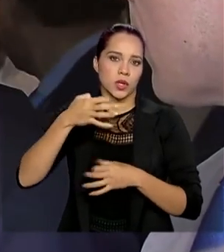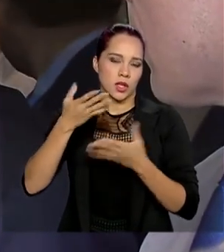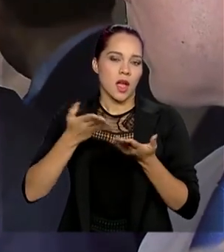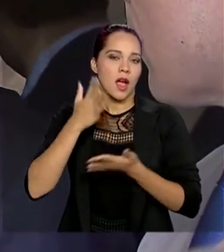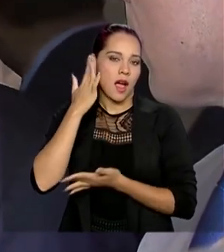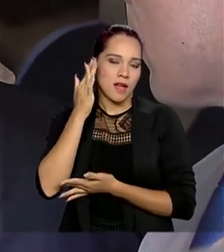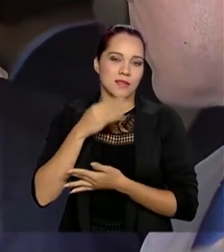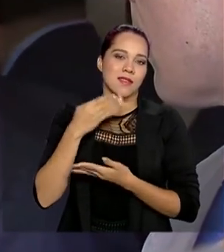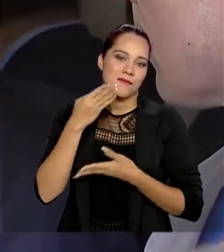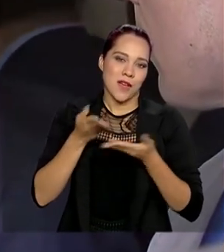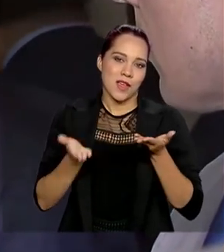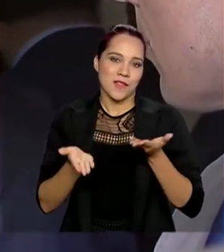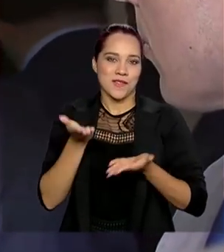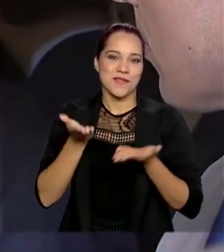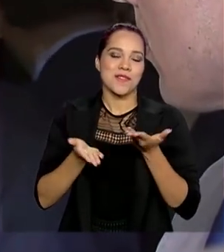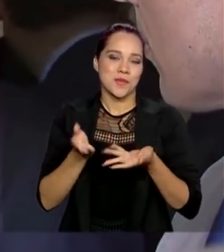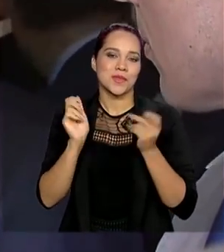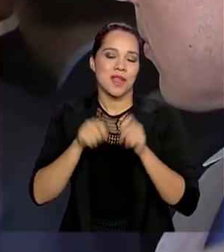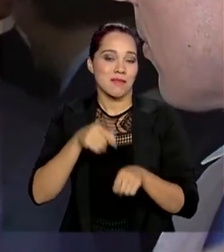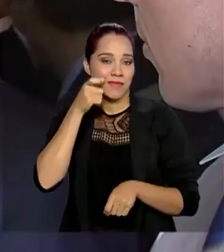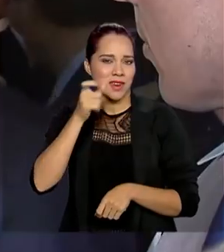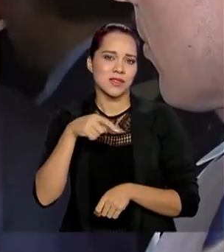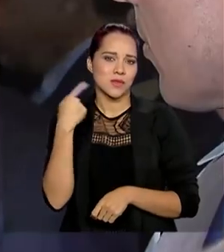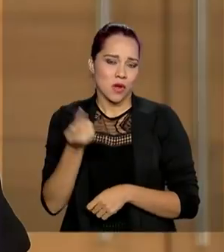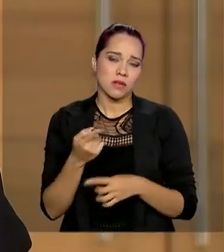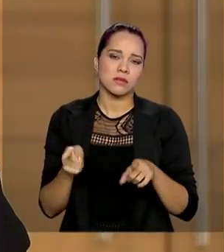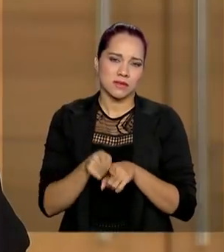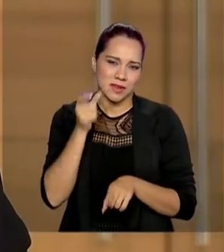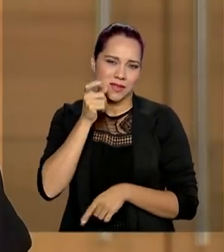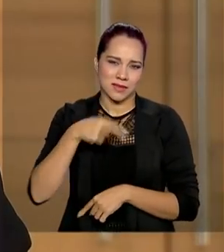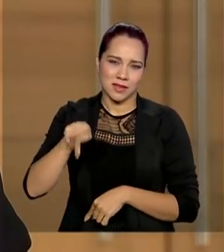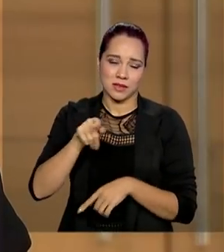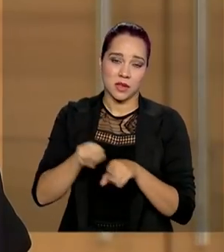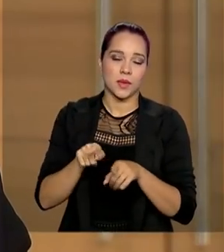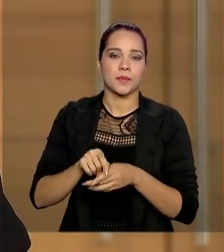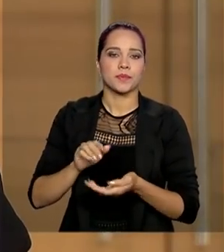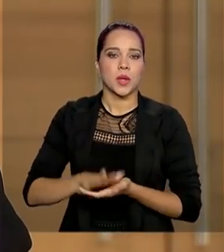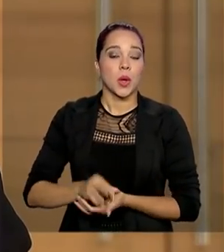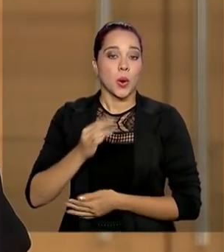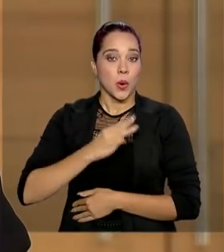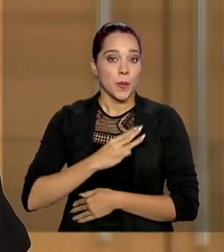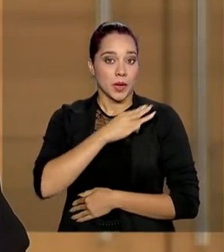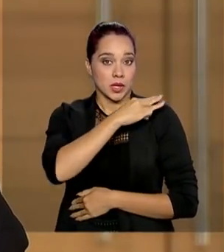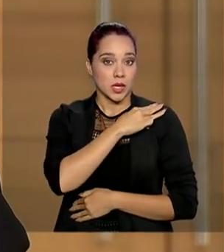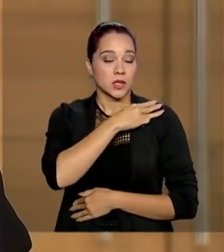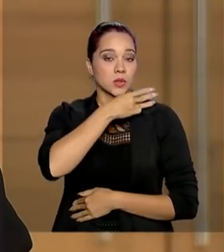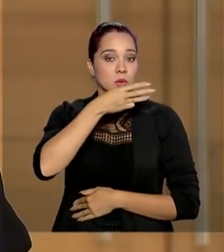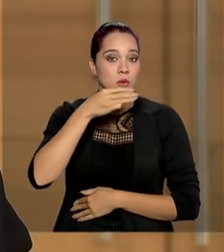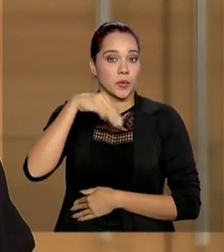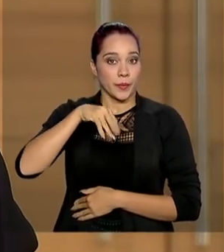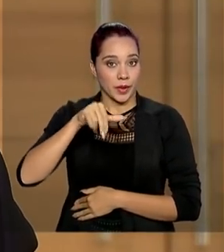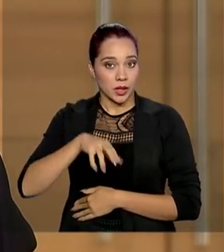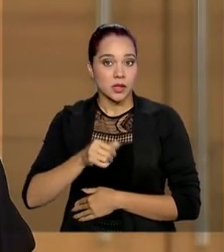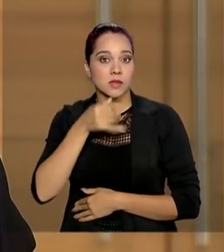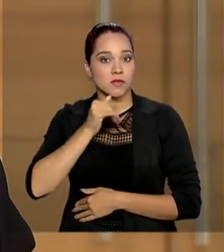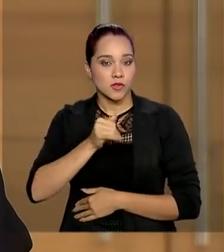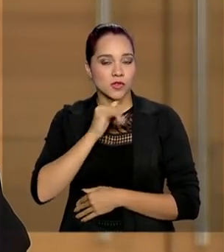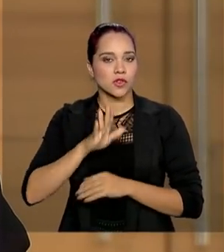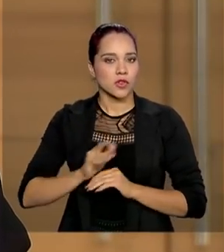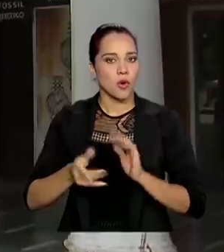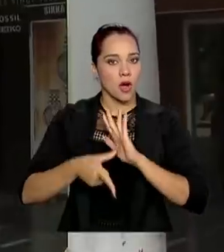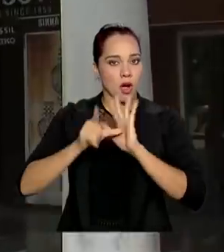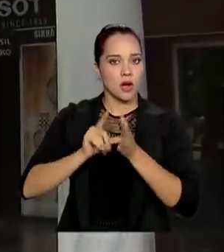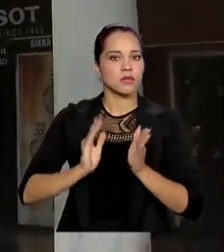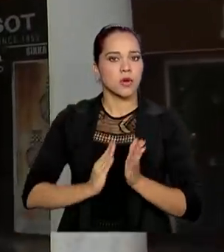sei que vivo no mundo a ifá é interesse nosso é deles também o ministro de minas e energia chegou antes do presidente já avançou nas negociações